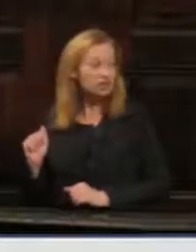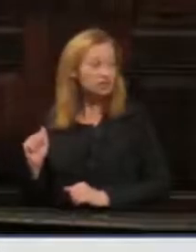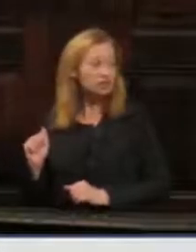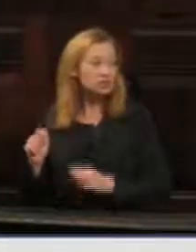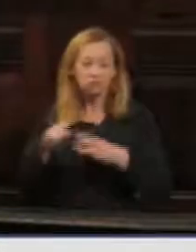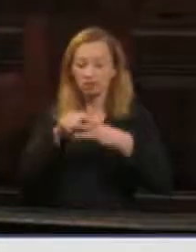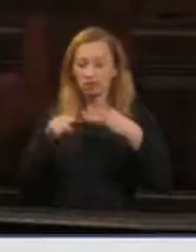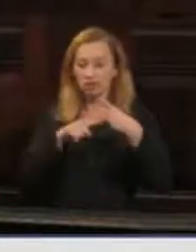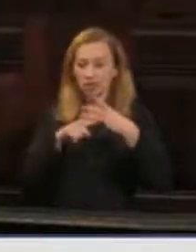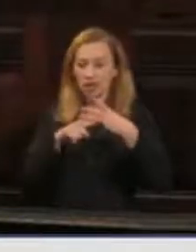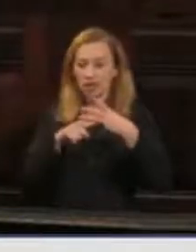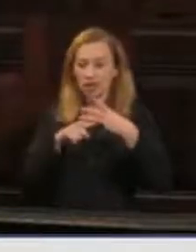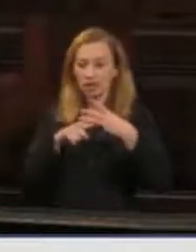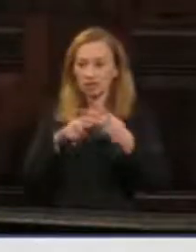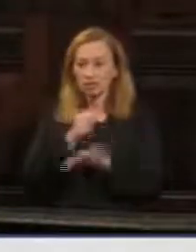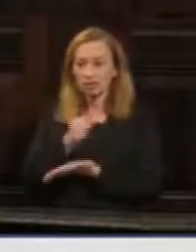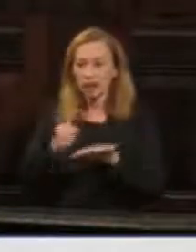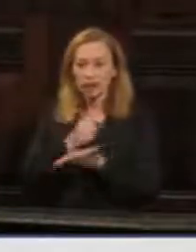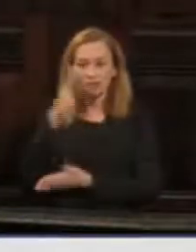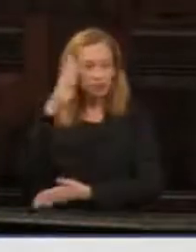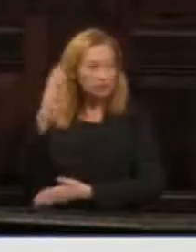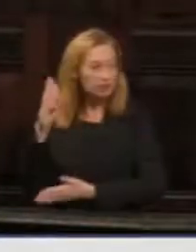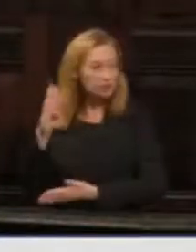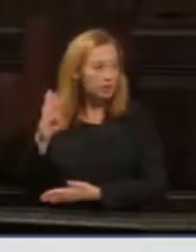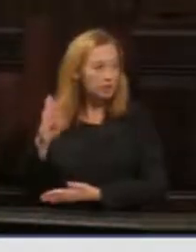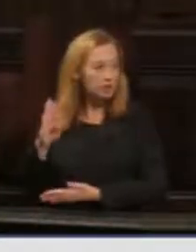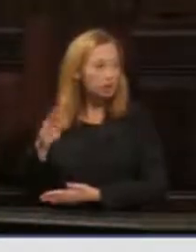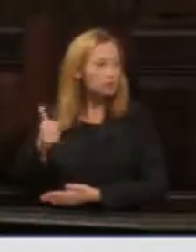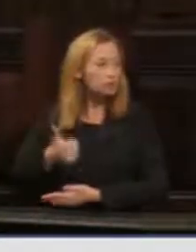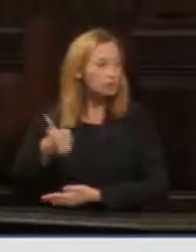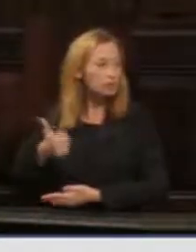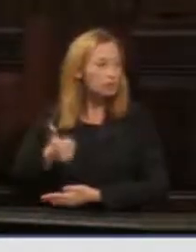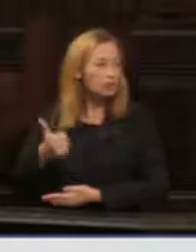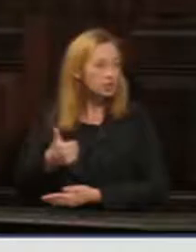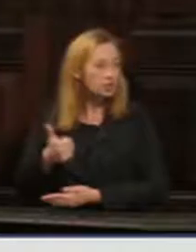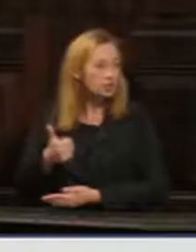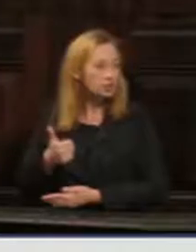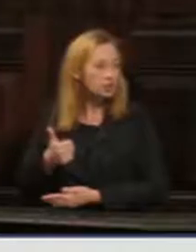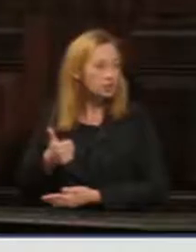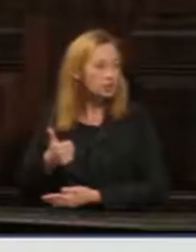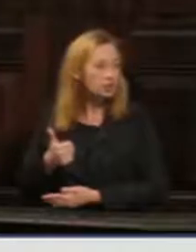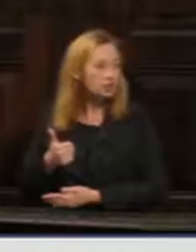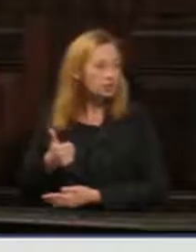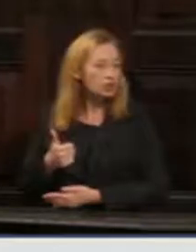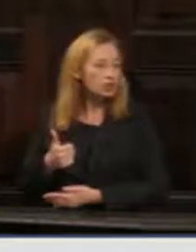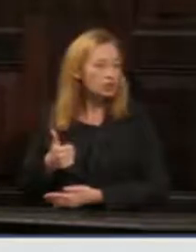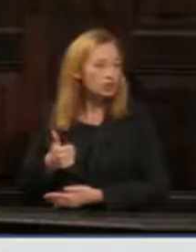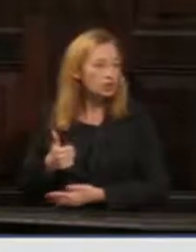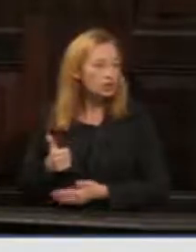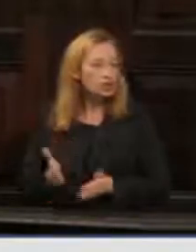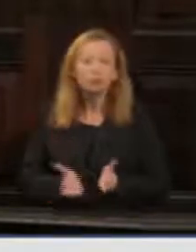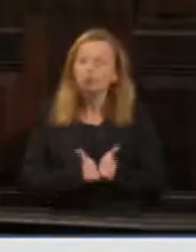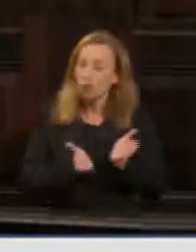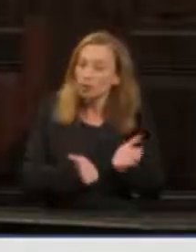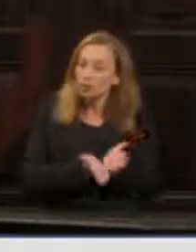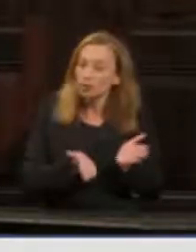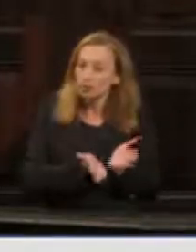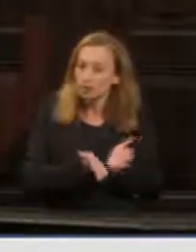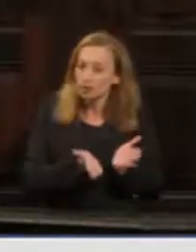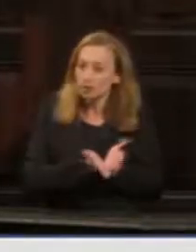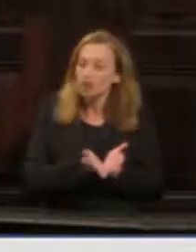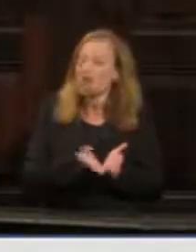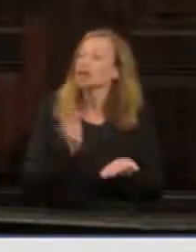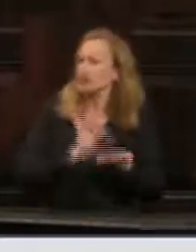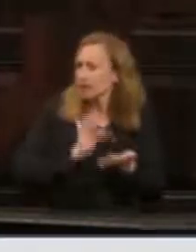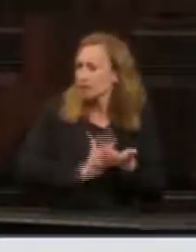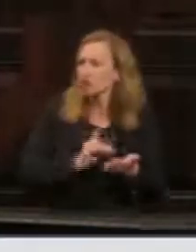princípios básicos. O primeiro, o princípio da transparência, que realmente a gente está aqui para conseguir representar